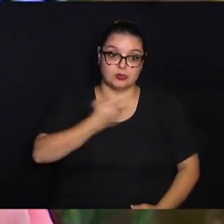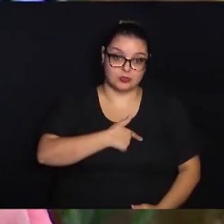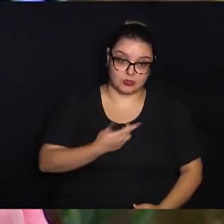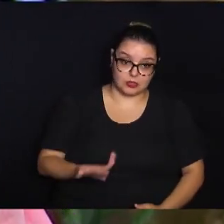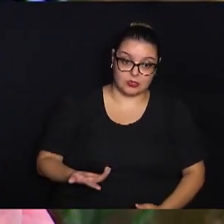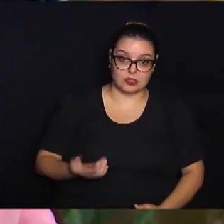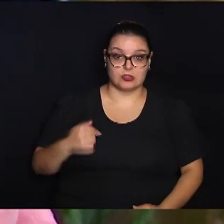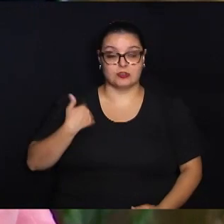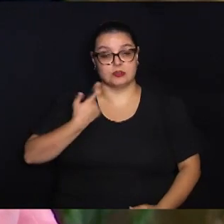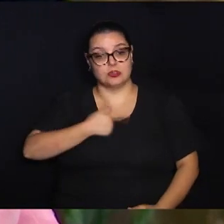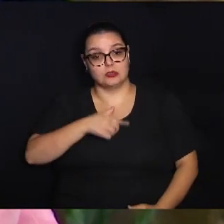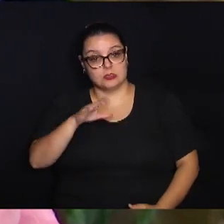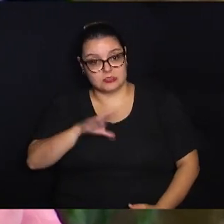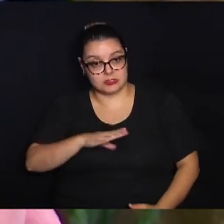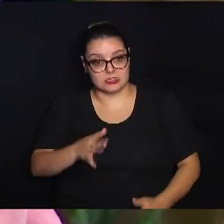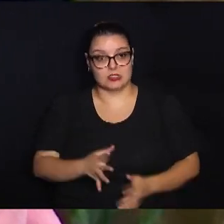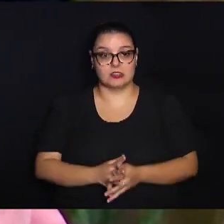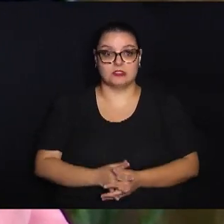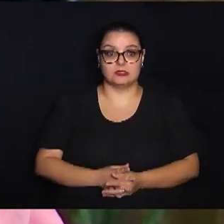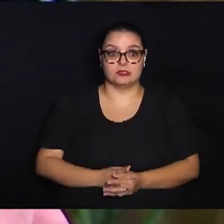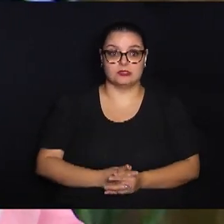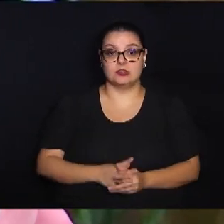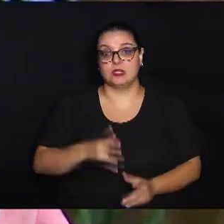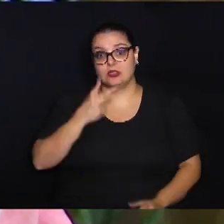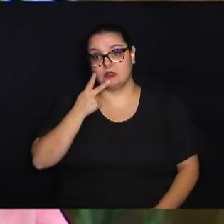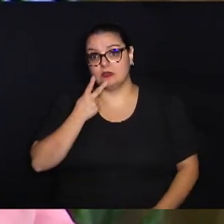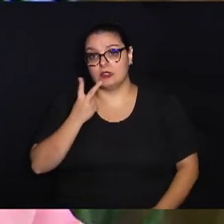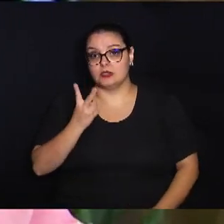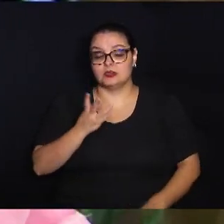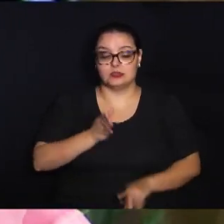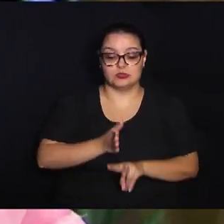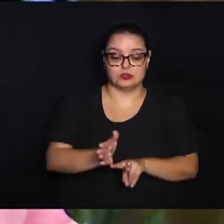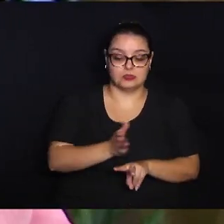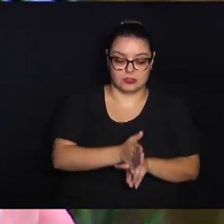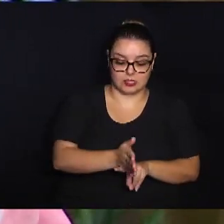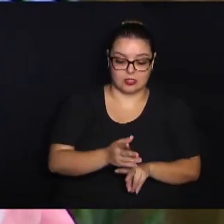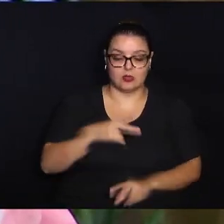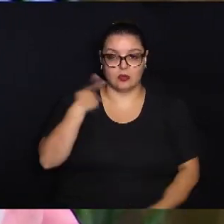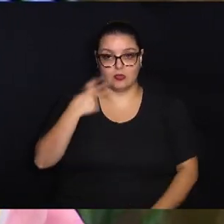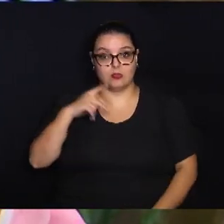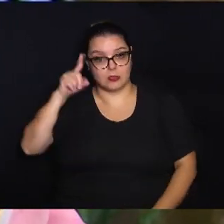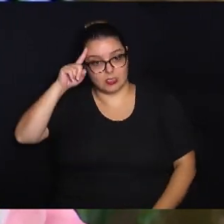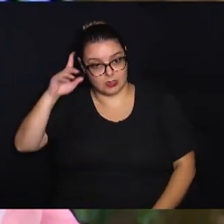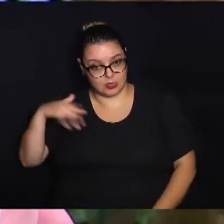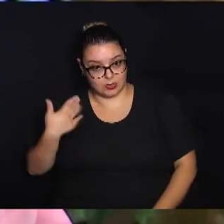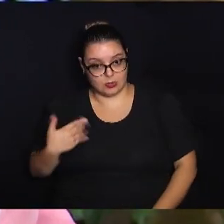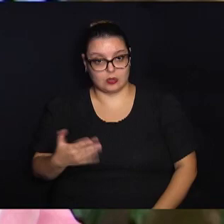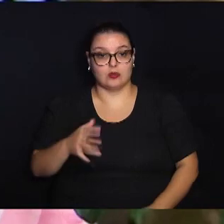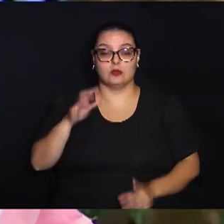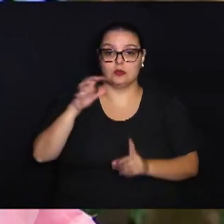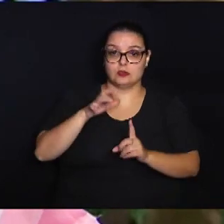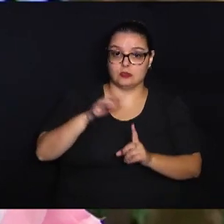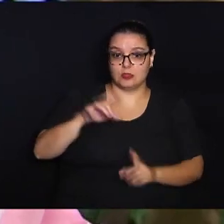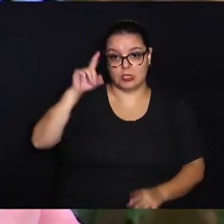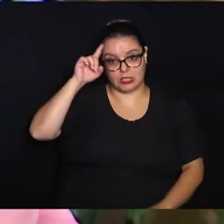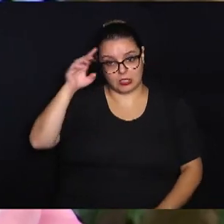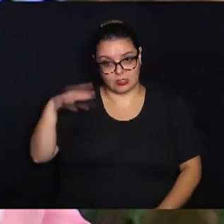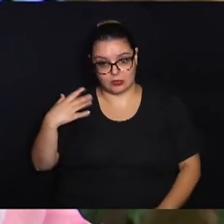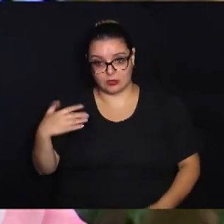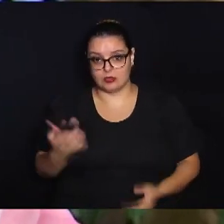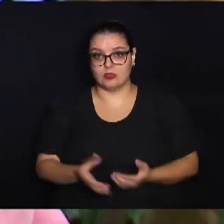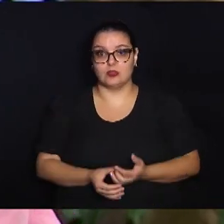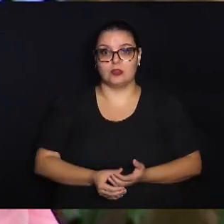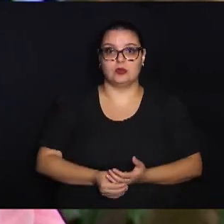nossa cidade. E a gente fala de dois vieses, né, de uma política que é cotidiana, que impacta no nosso dia a dia,